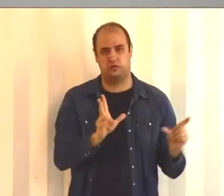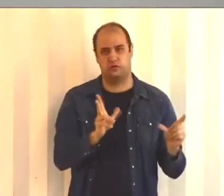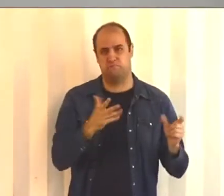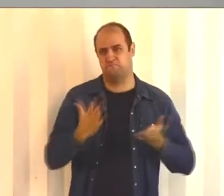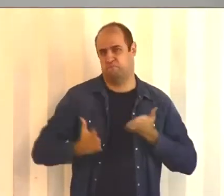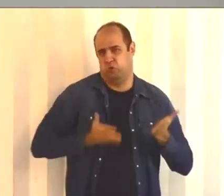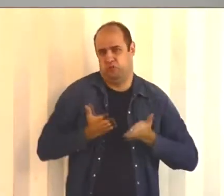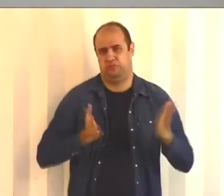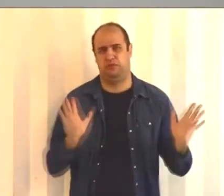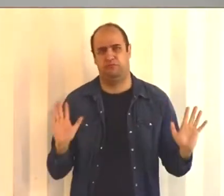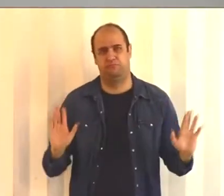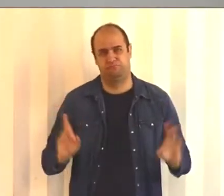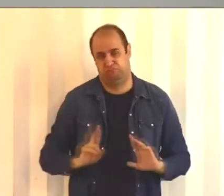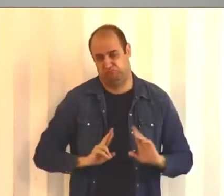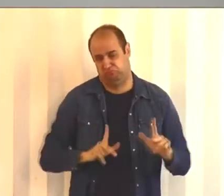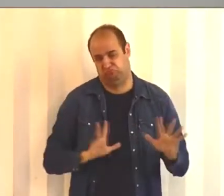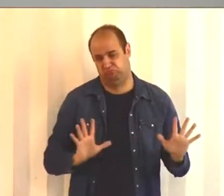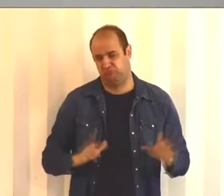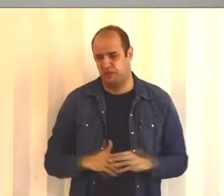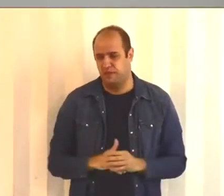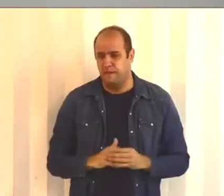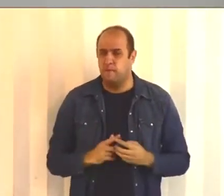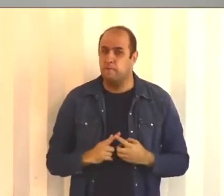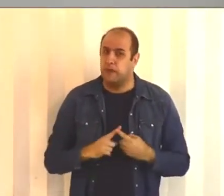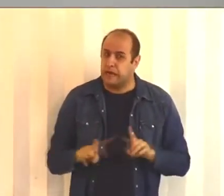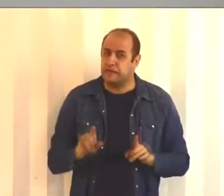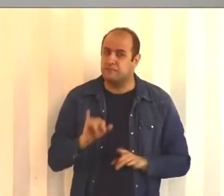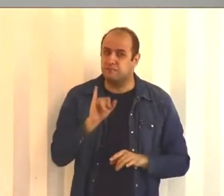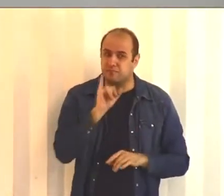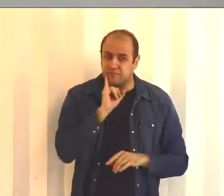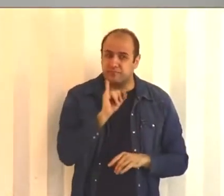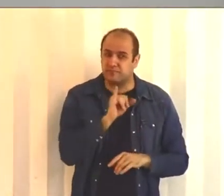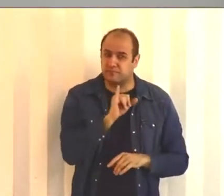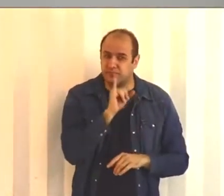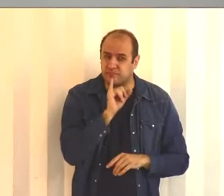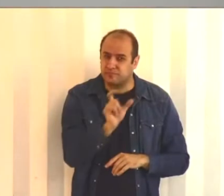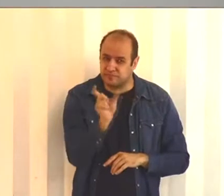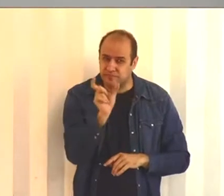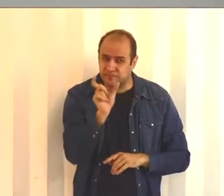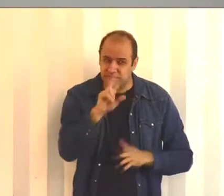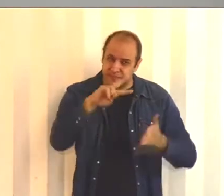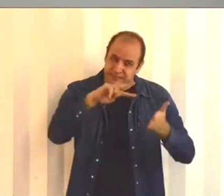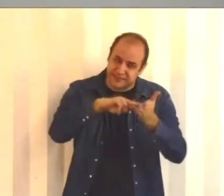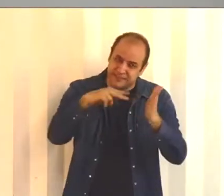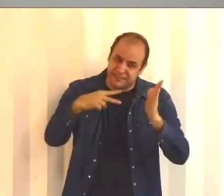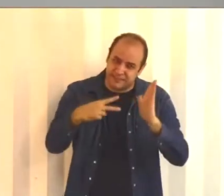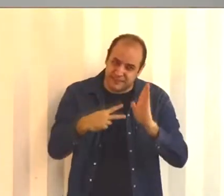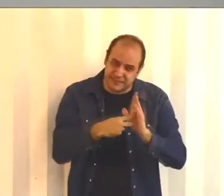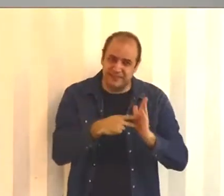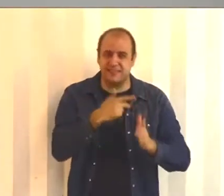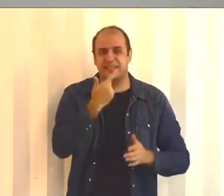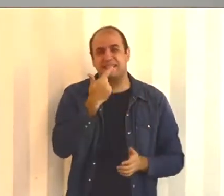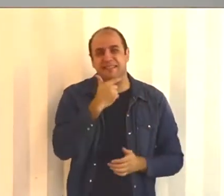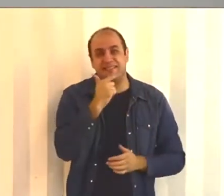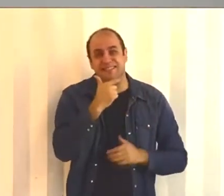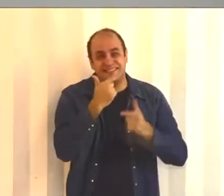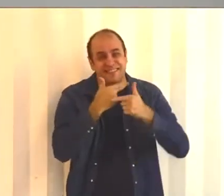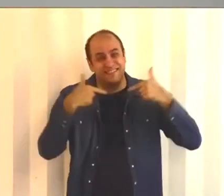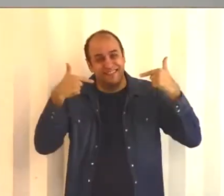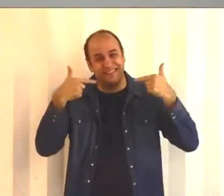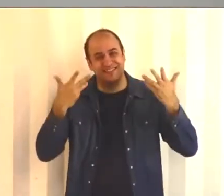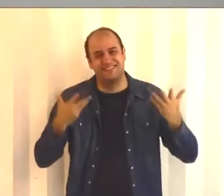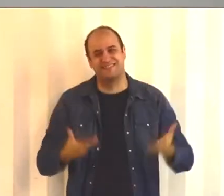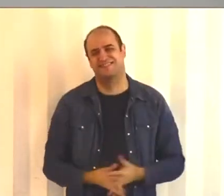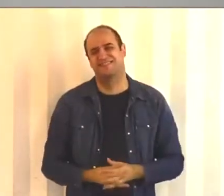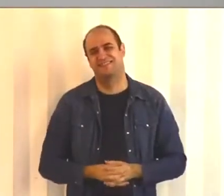moda muitas vezes. Mas Isaque é riso em hebraico. Não é